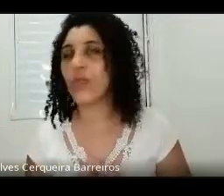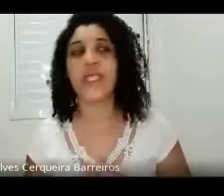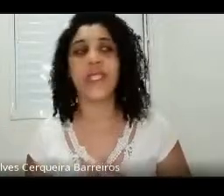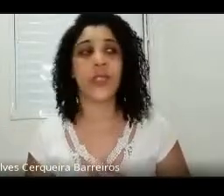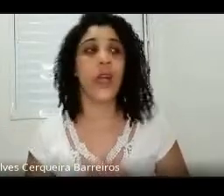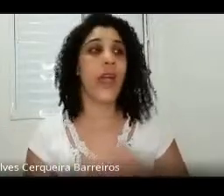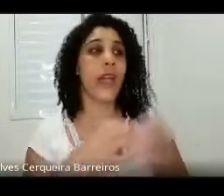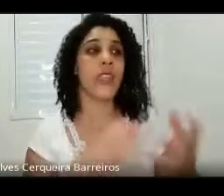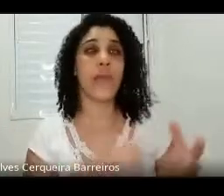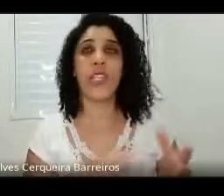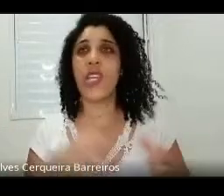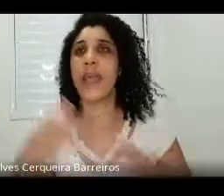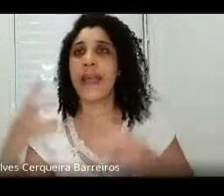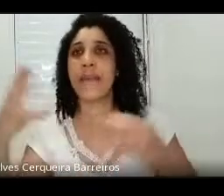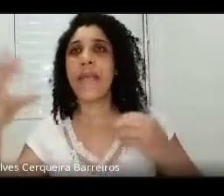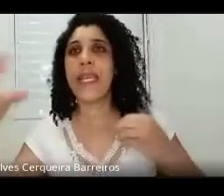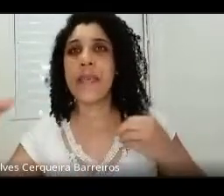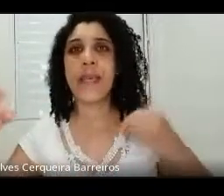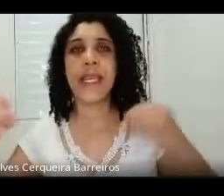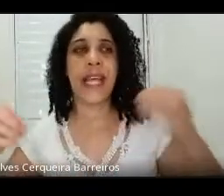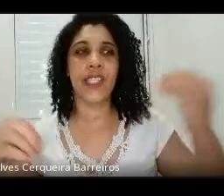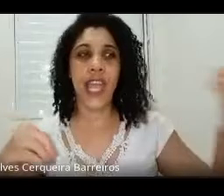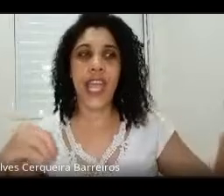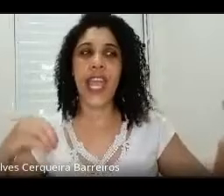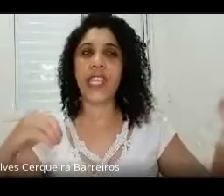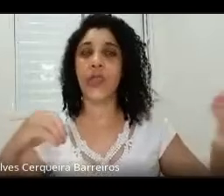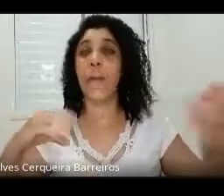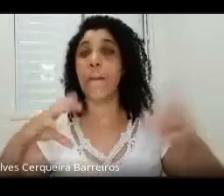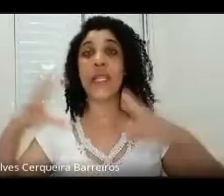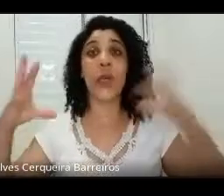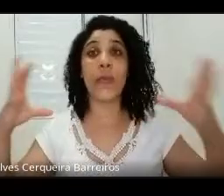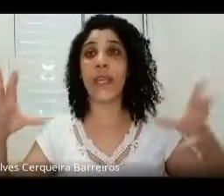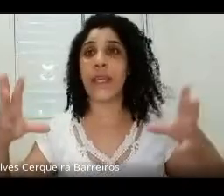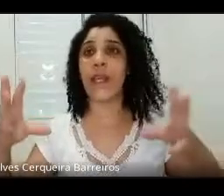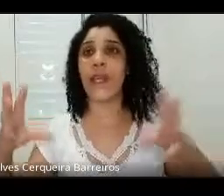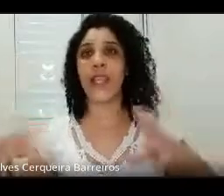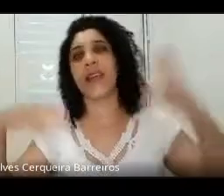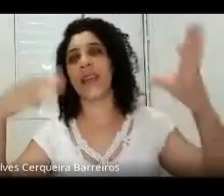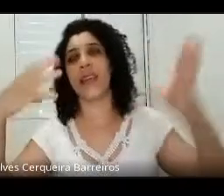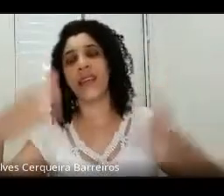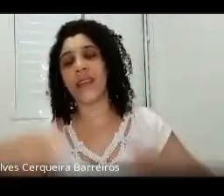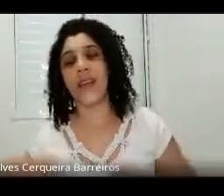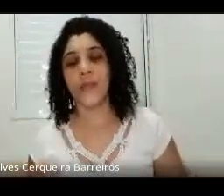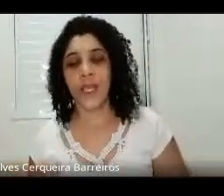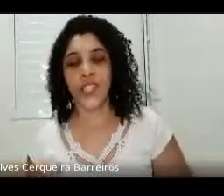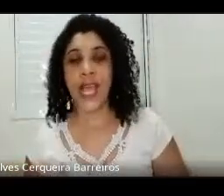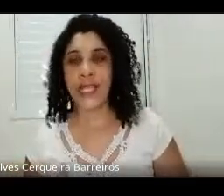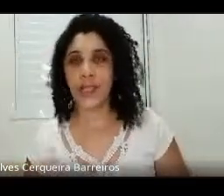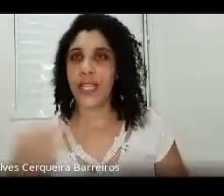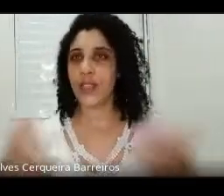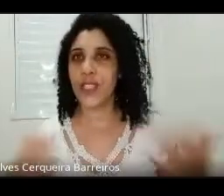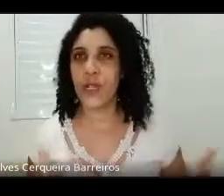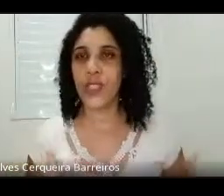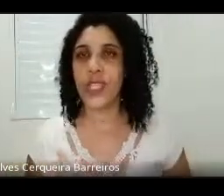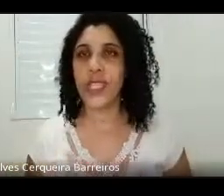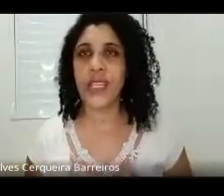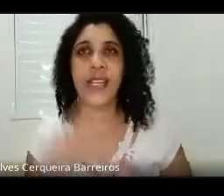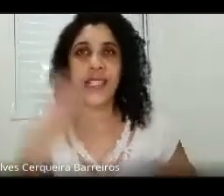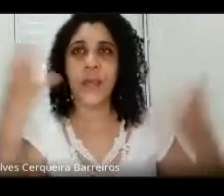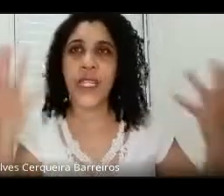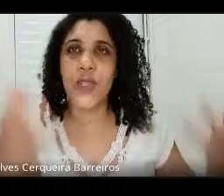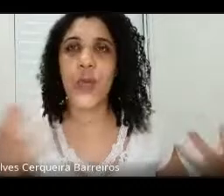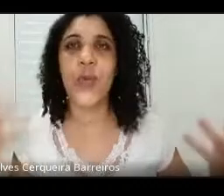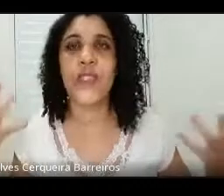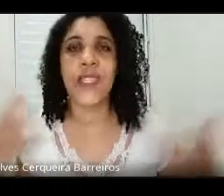estão conversando, é justamente mímica, gesto, pantomima, que é o quê? Aquele teatro, né, que você só utiliza